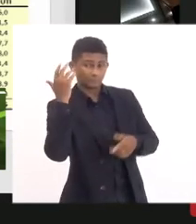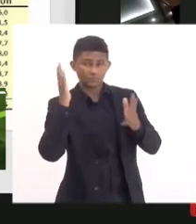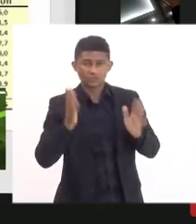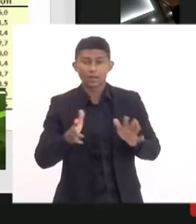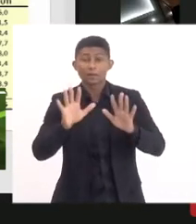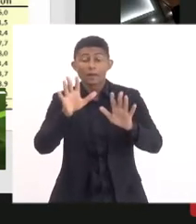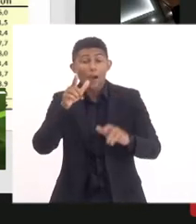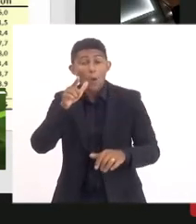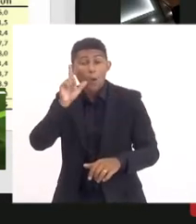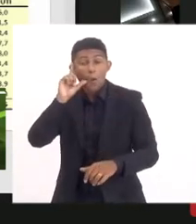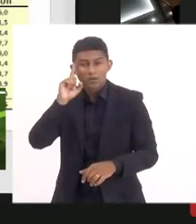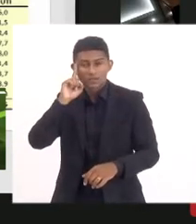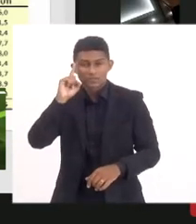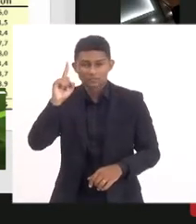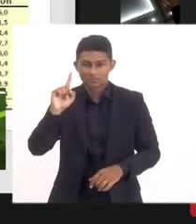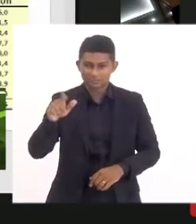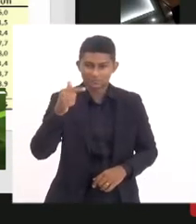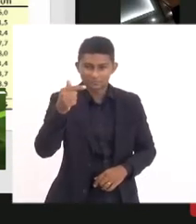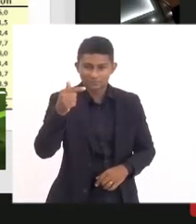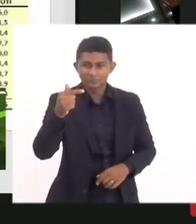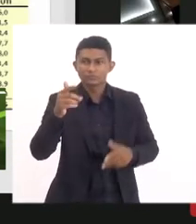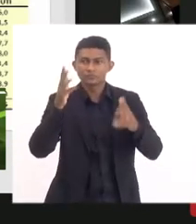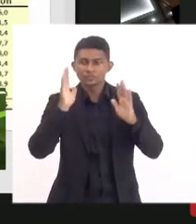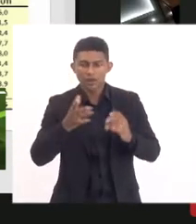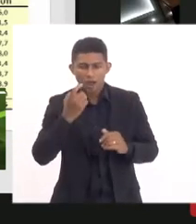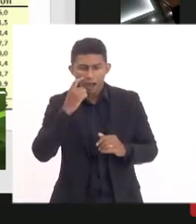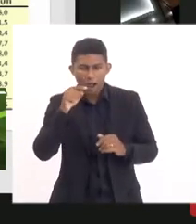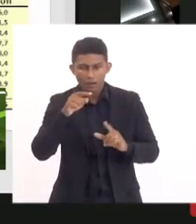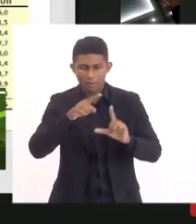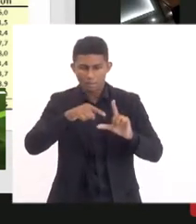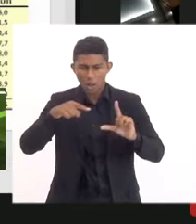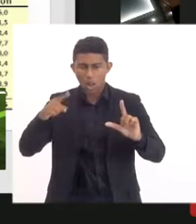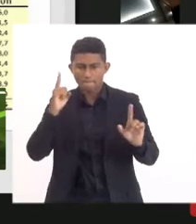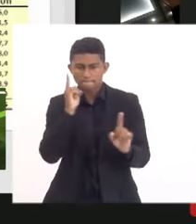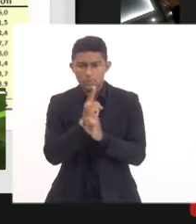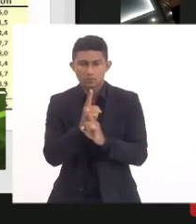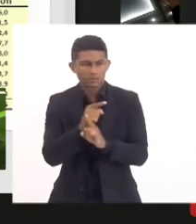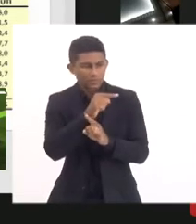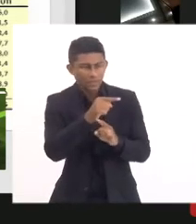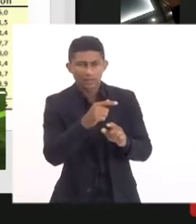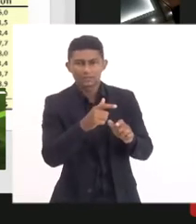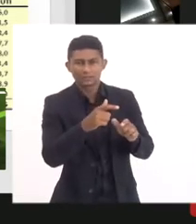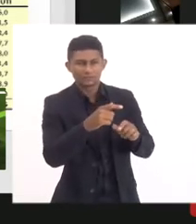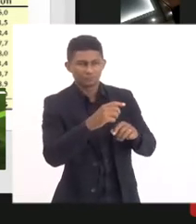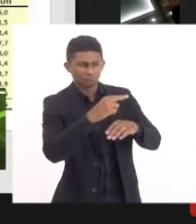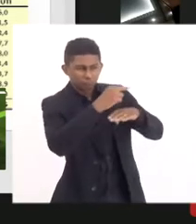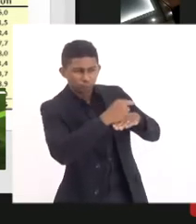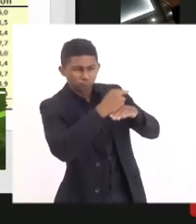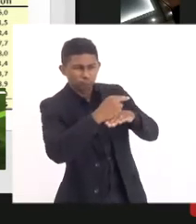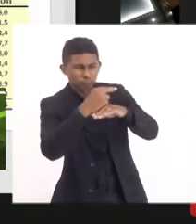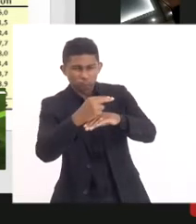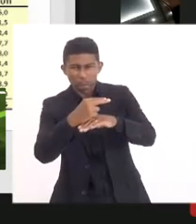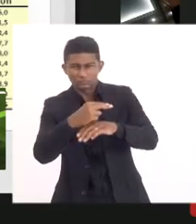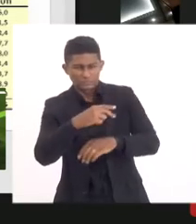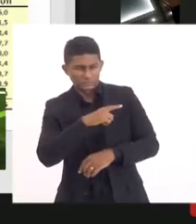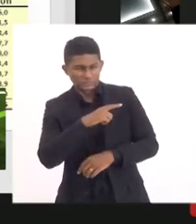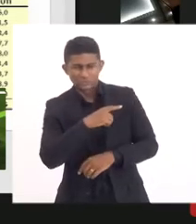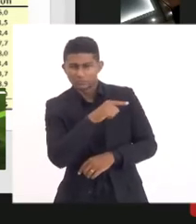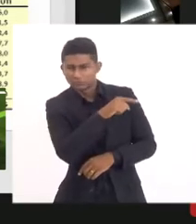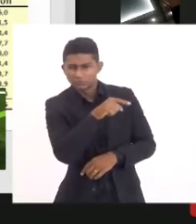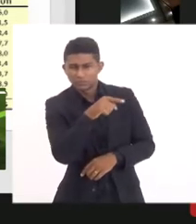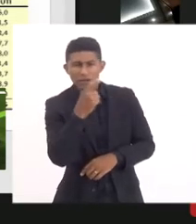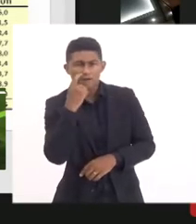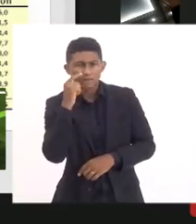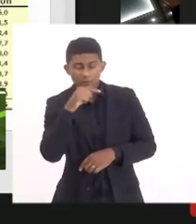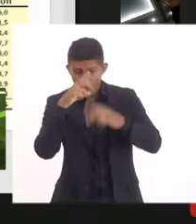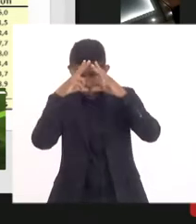no dia 7, né, como está hoje a taxa de ocupação do nosso sistema estadual de regulação. Enfermaria